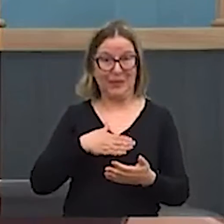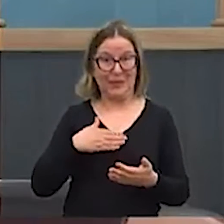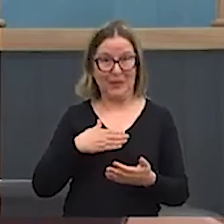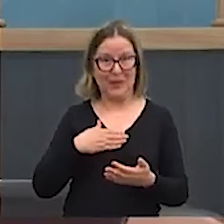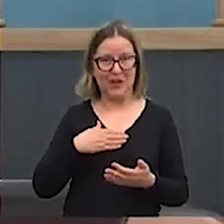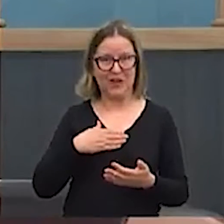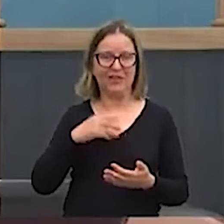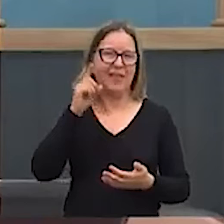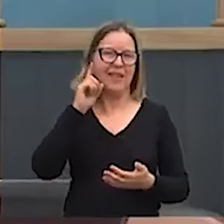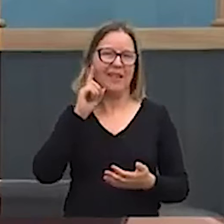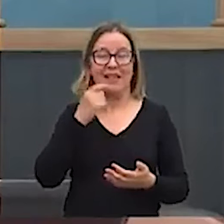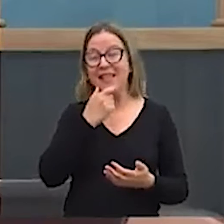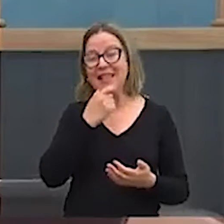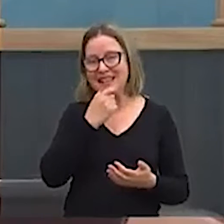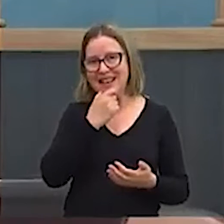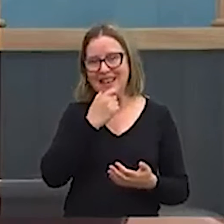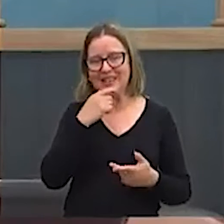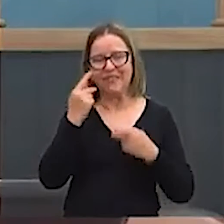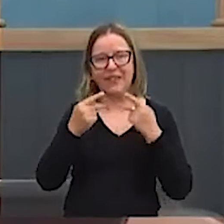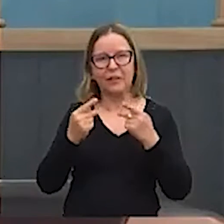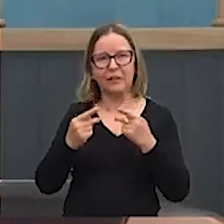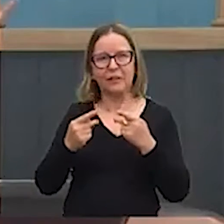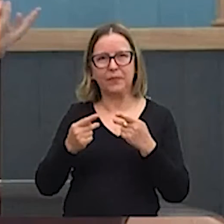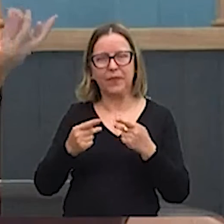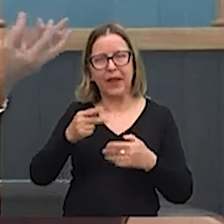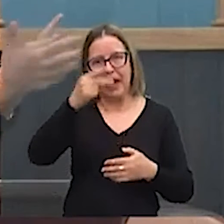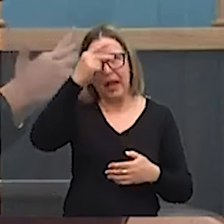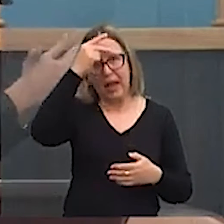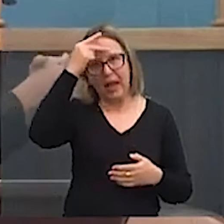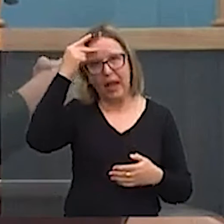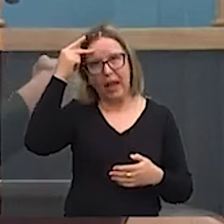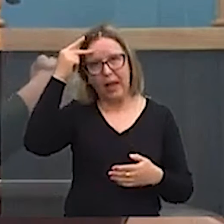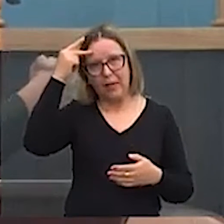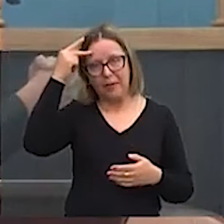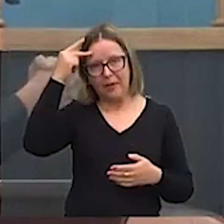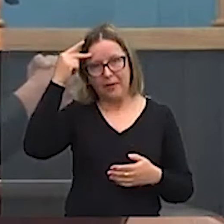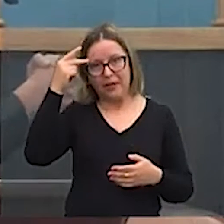inglesa antiga, que diz assim, quem crer sendo batizado,